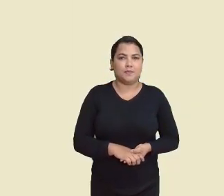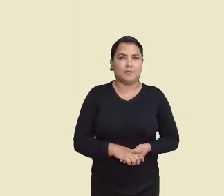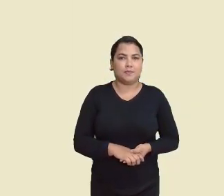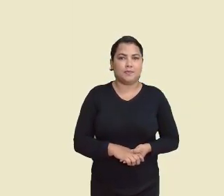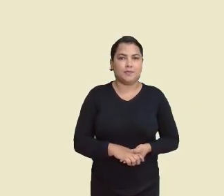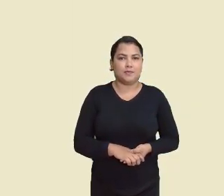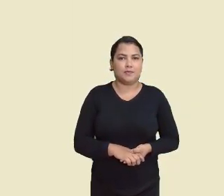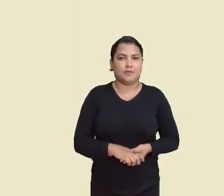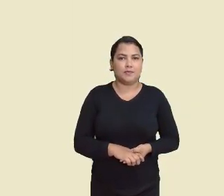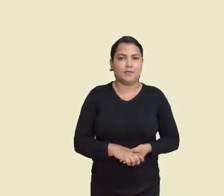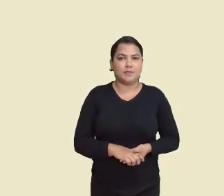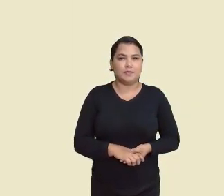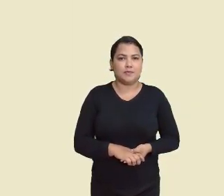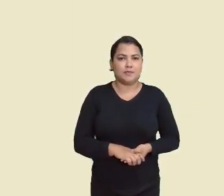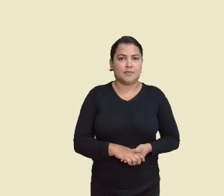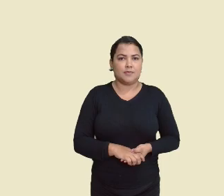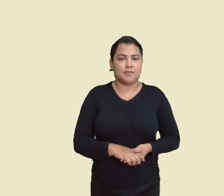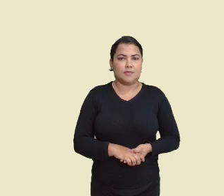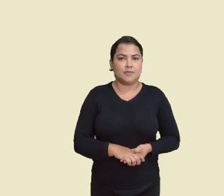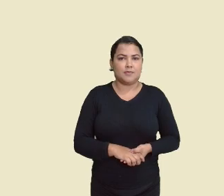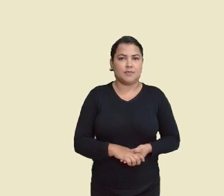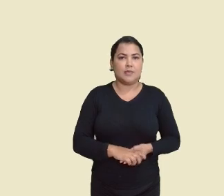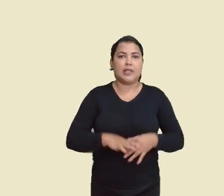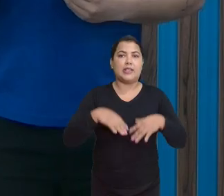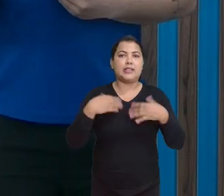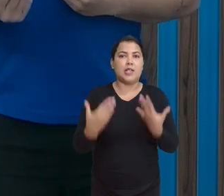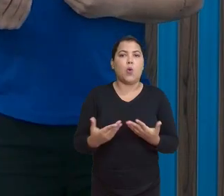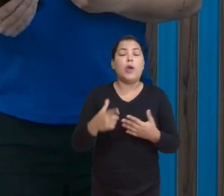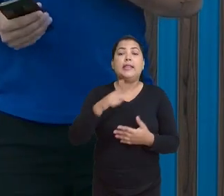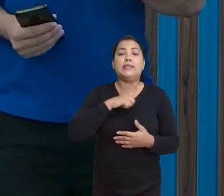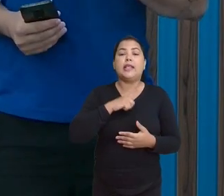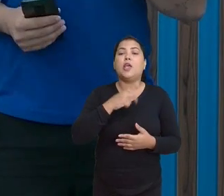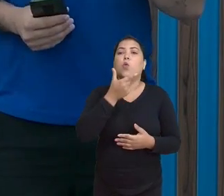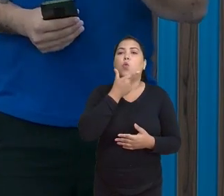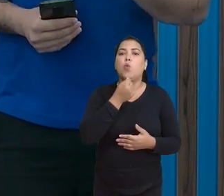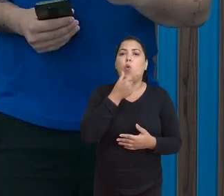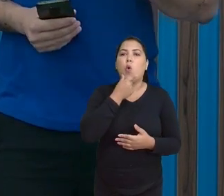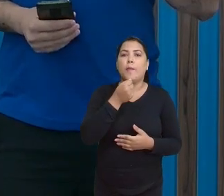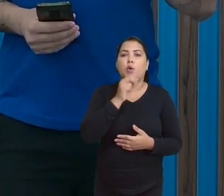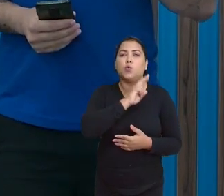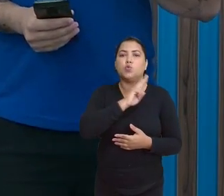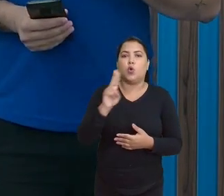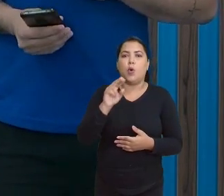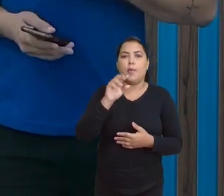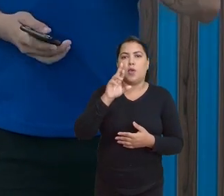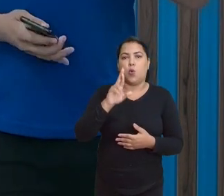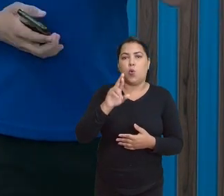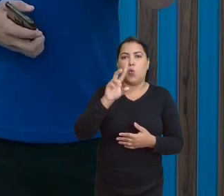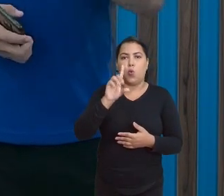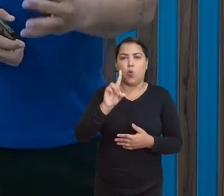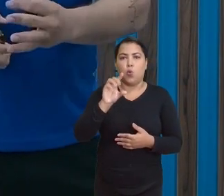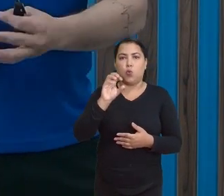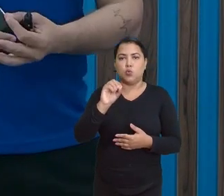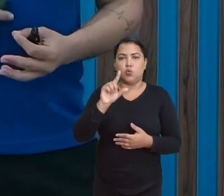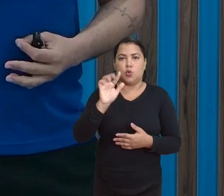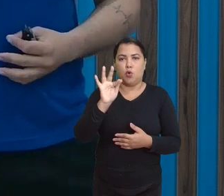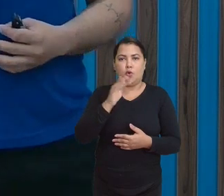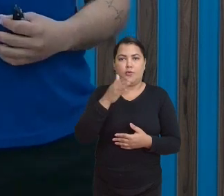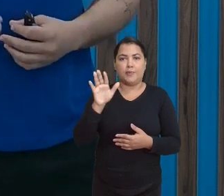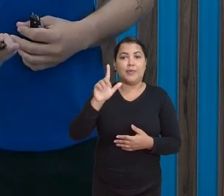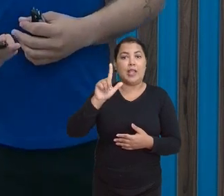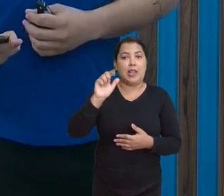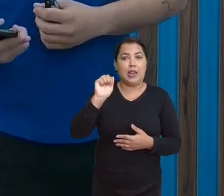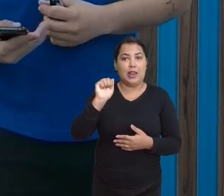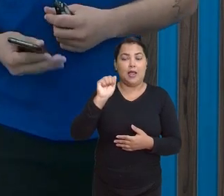Bom, e aí a gente chega em Laban. Quem é Laban? Rodolfo Laban. Ele foi um grande dançarino, um